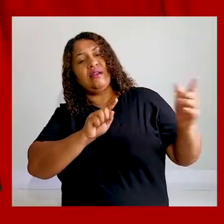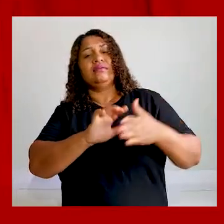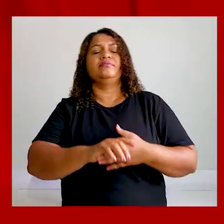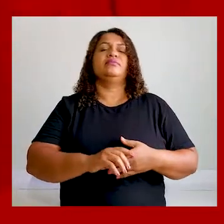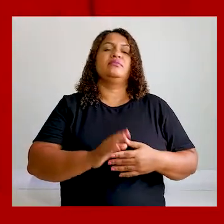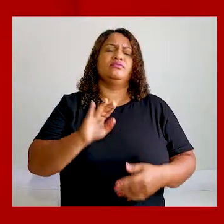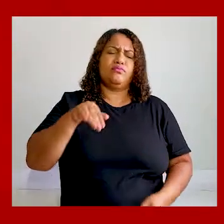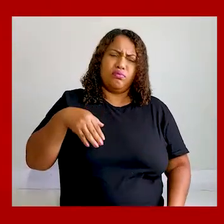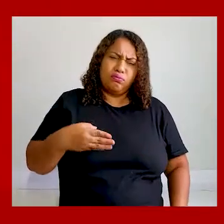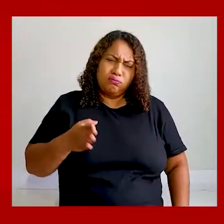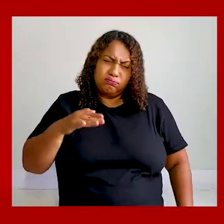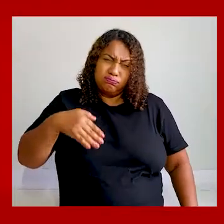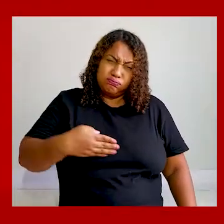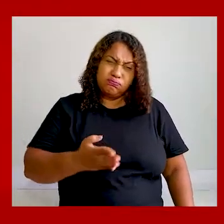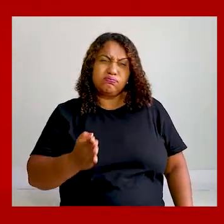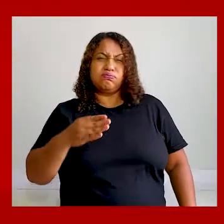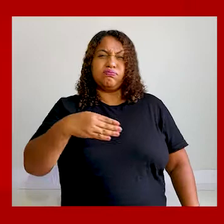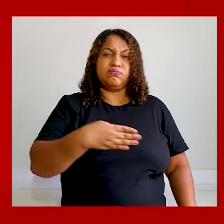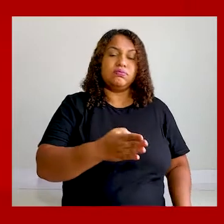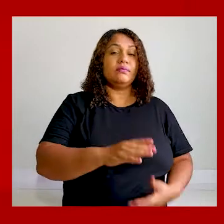da correnteza.